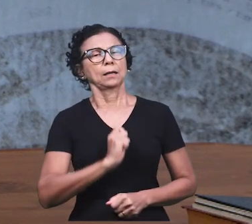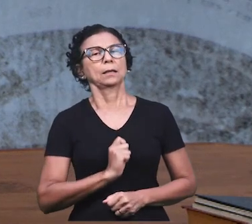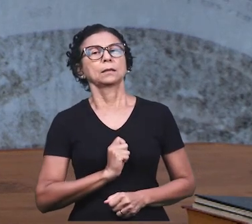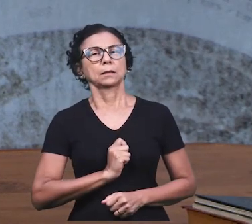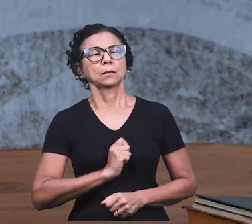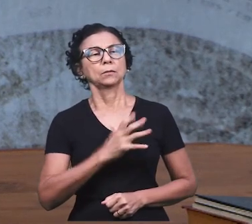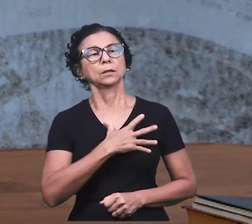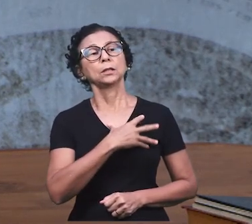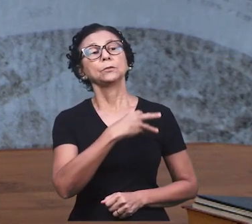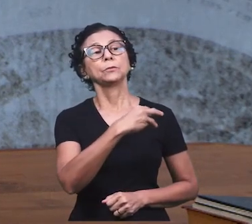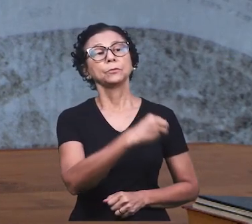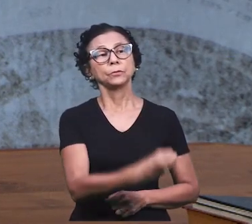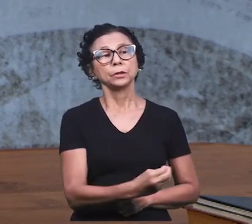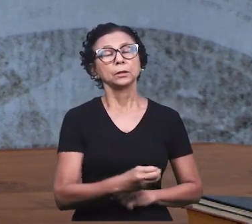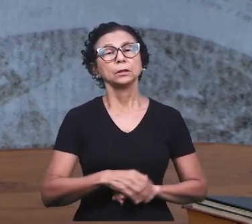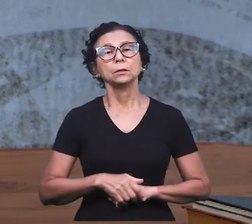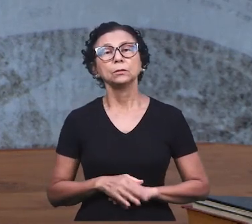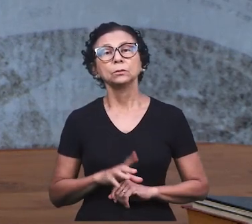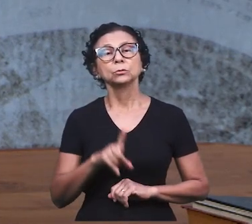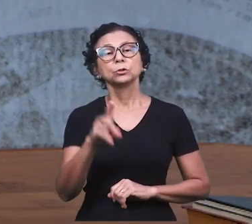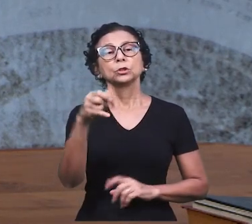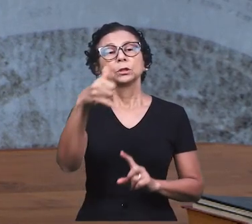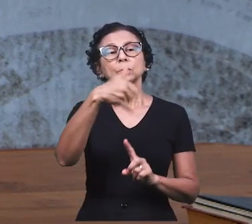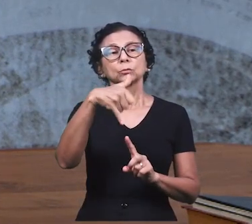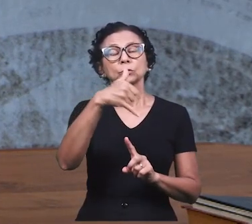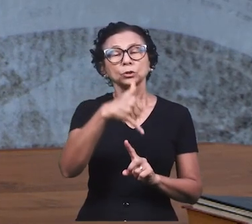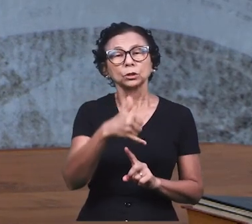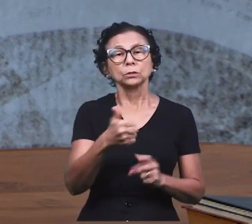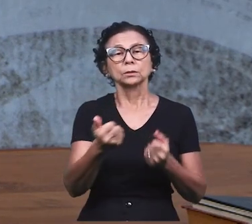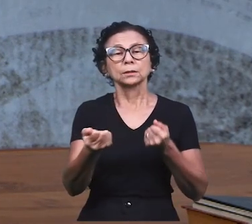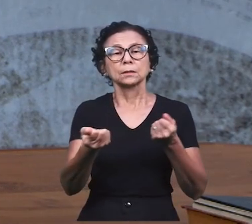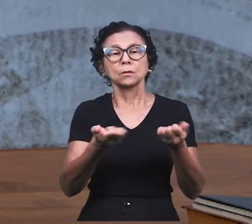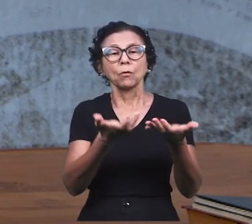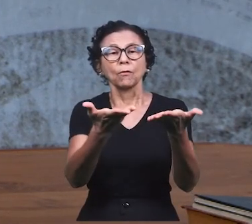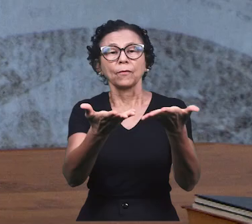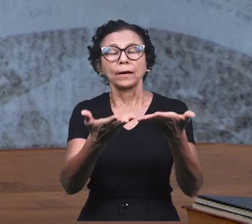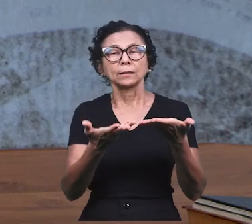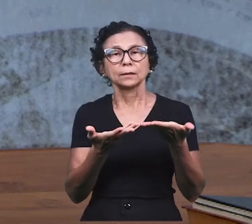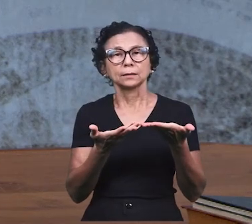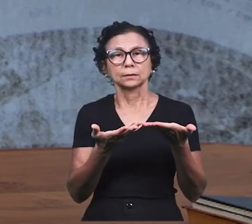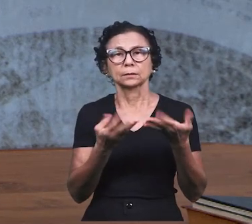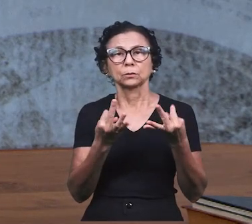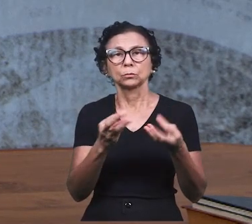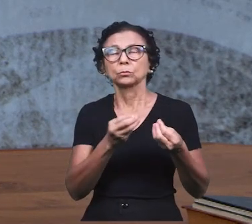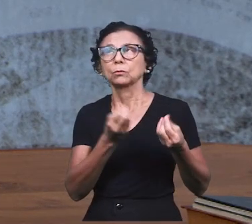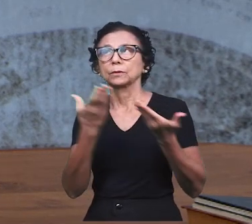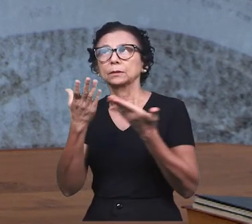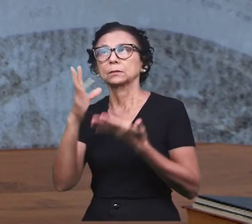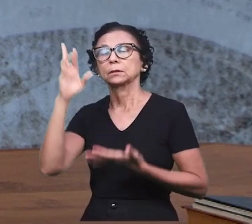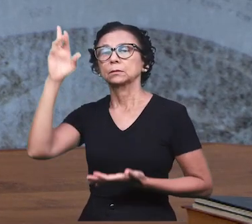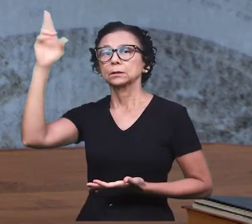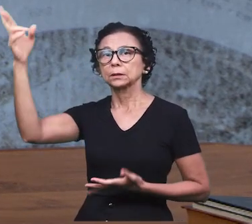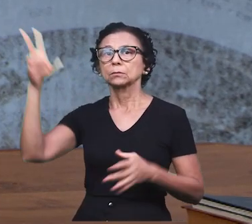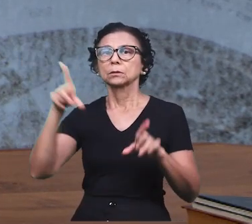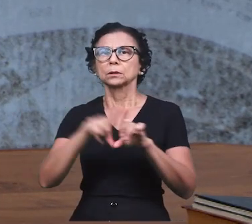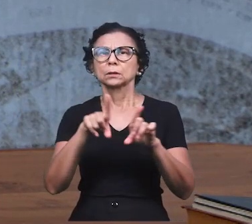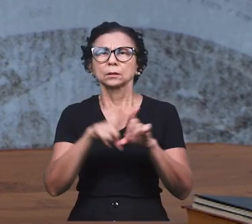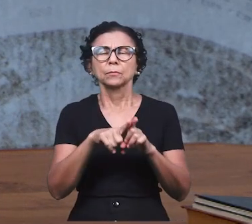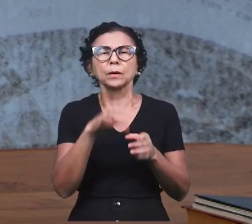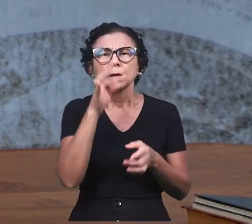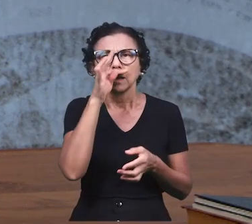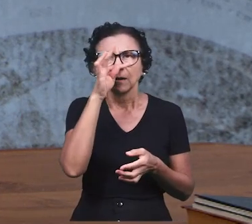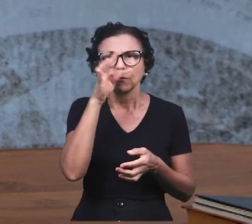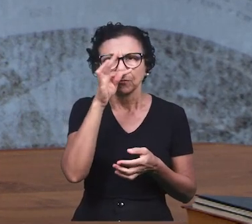no dia em que for ungido. A 10ª parte de um efa de flor de farinha